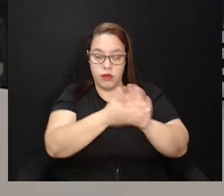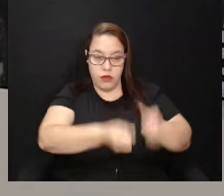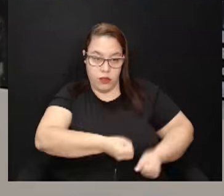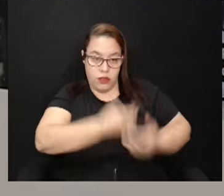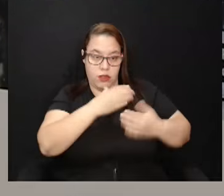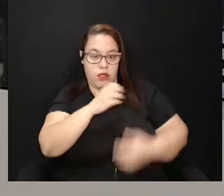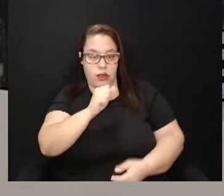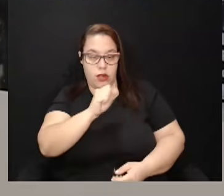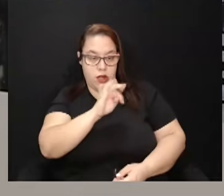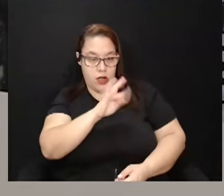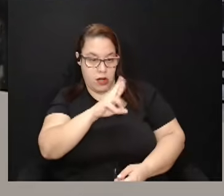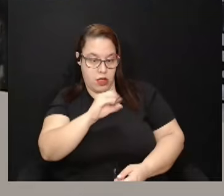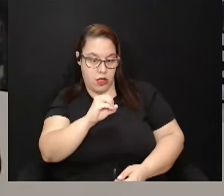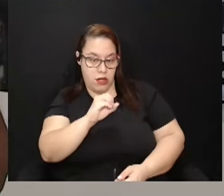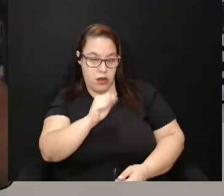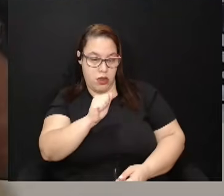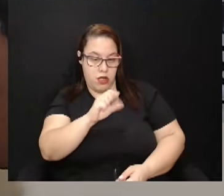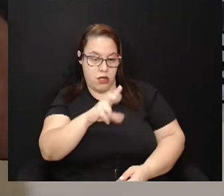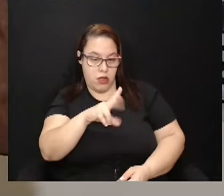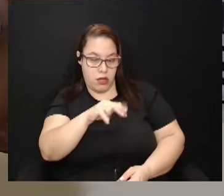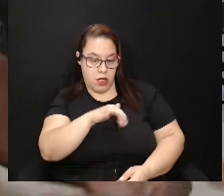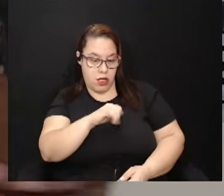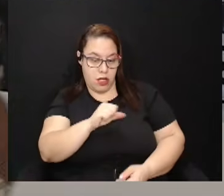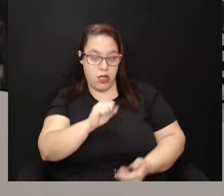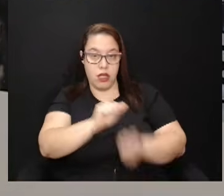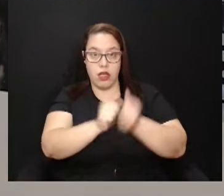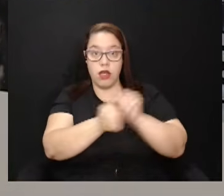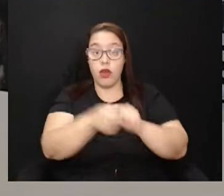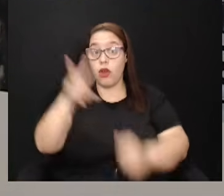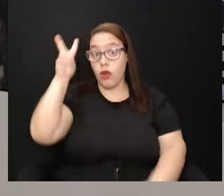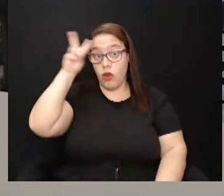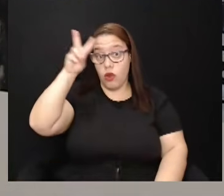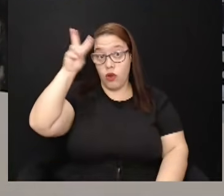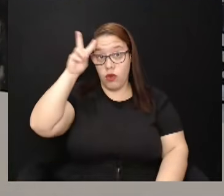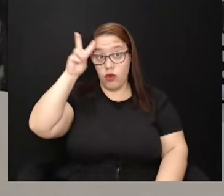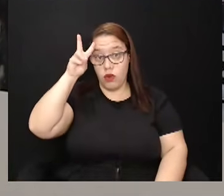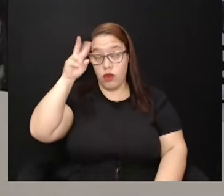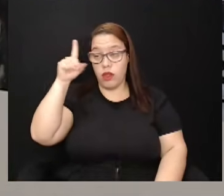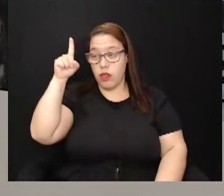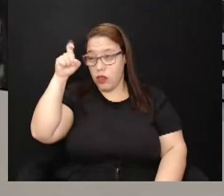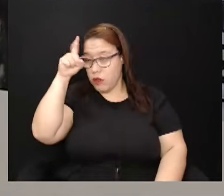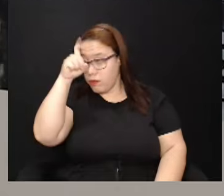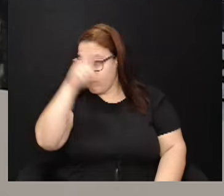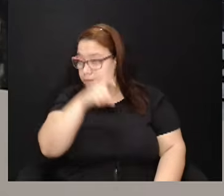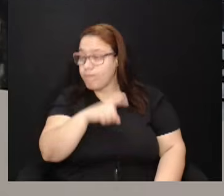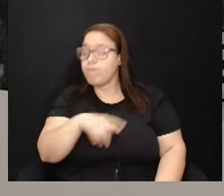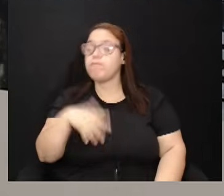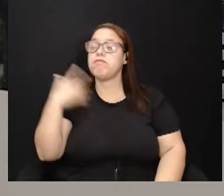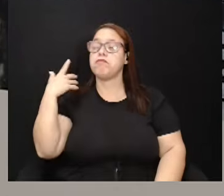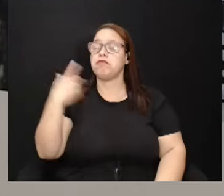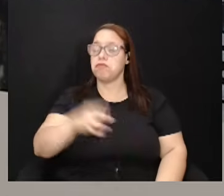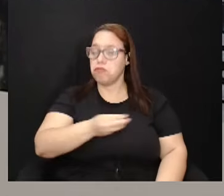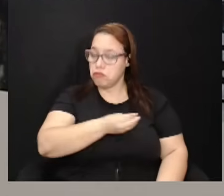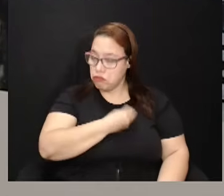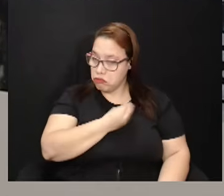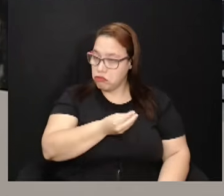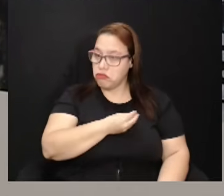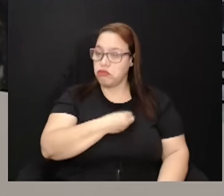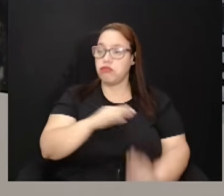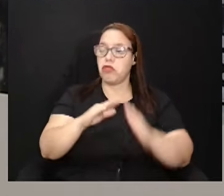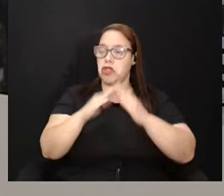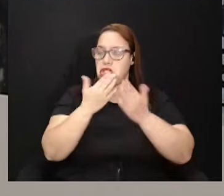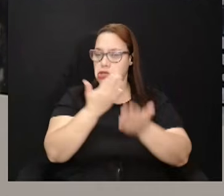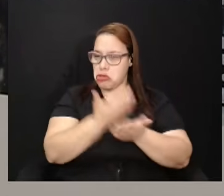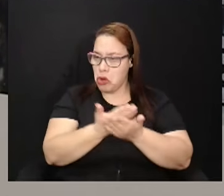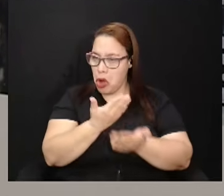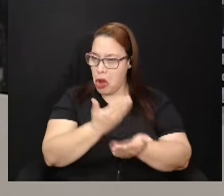minha adaptação me lembrava tempos difíceis, né? Me lembrava o tempo de escola, o